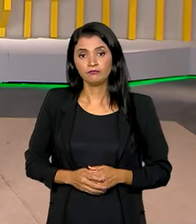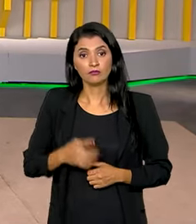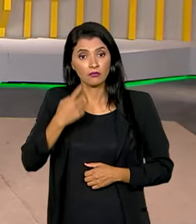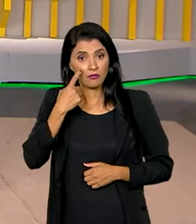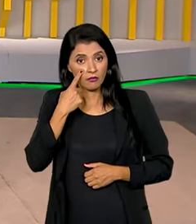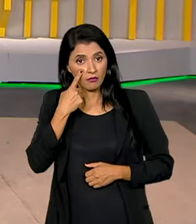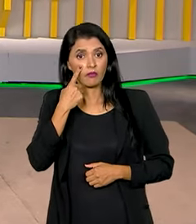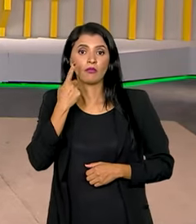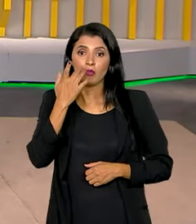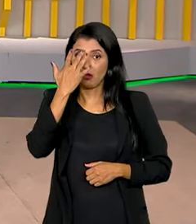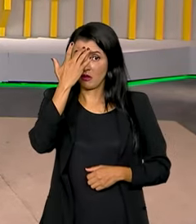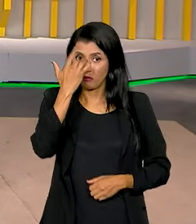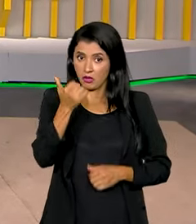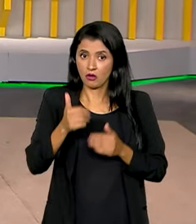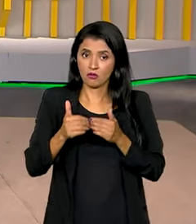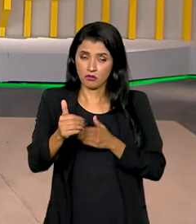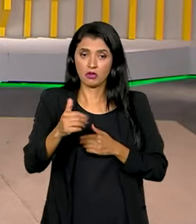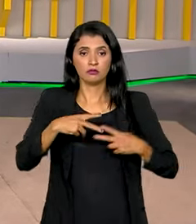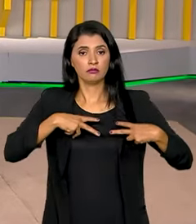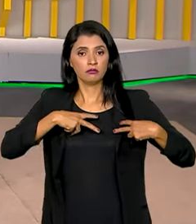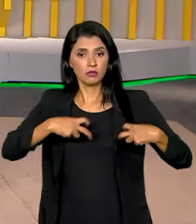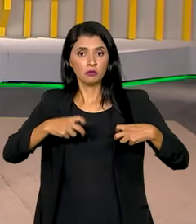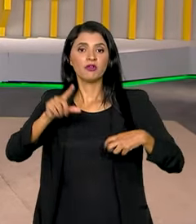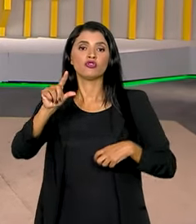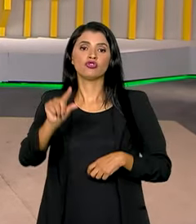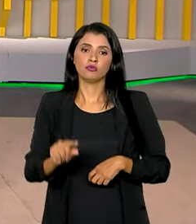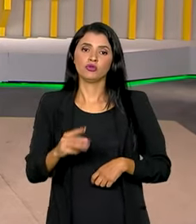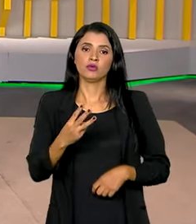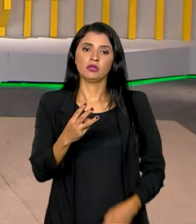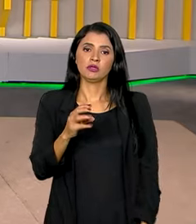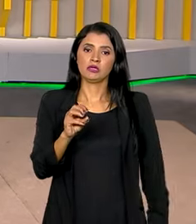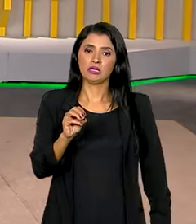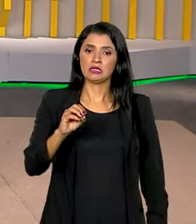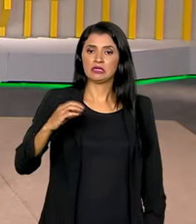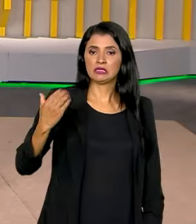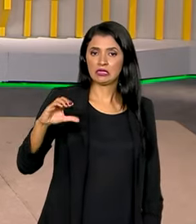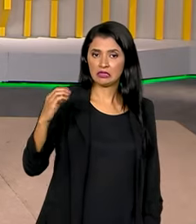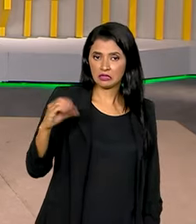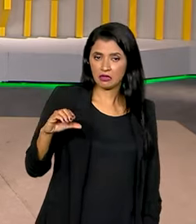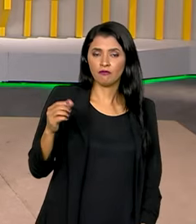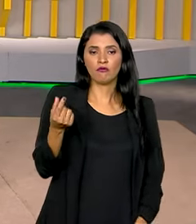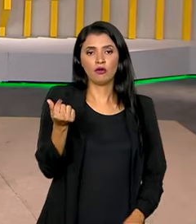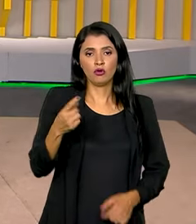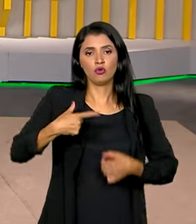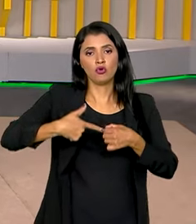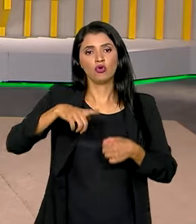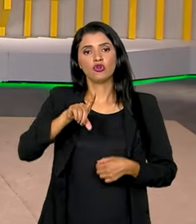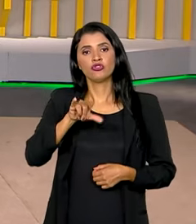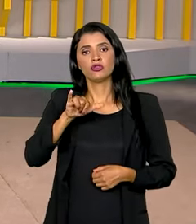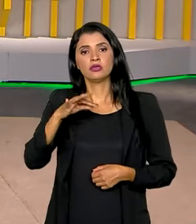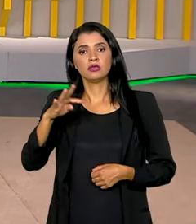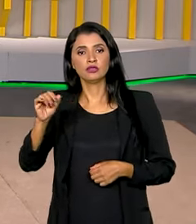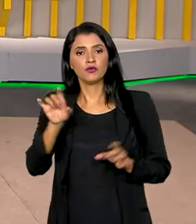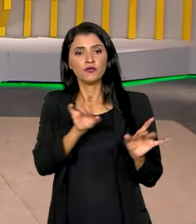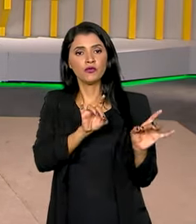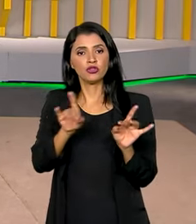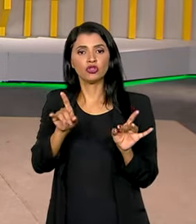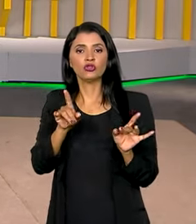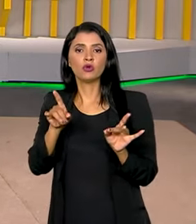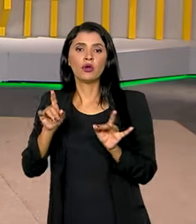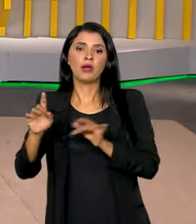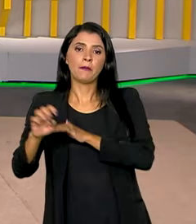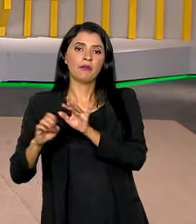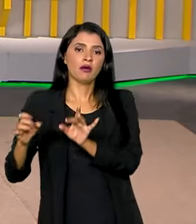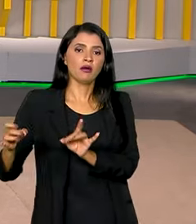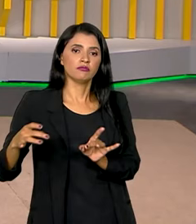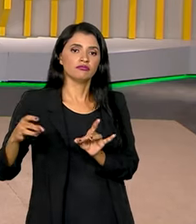Olha, a partir de amanhã, a Petrobras vai reduzir em 30 centavos o preço do diesel vendido para as distribuidoras. Com